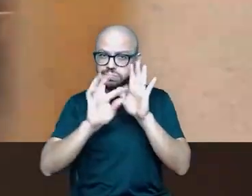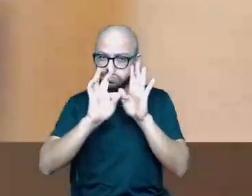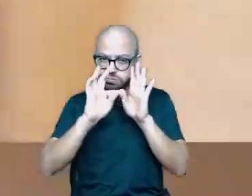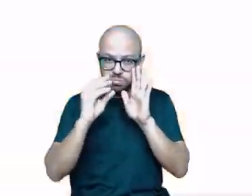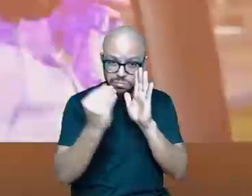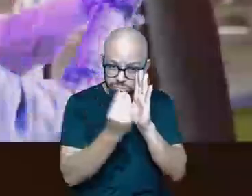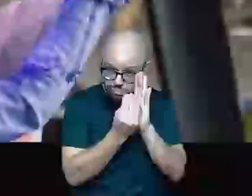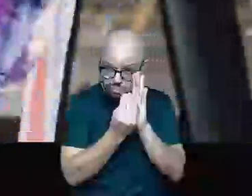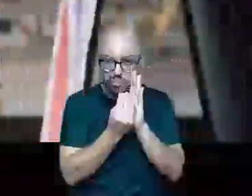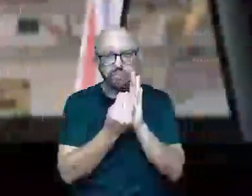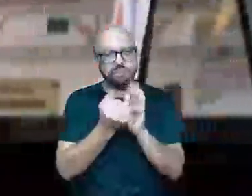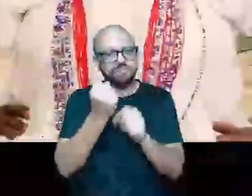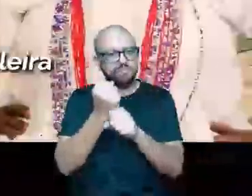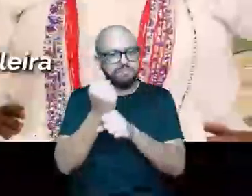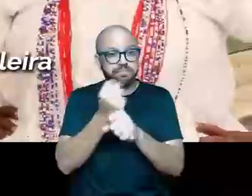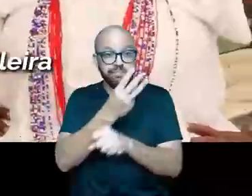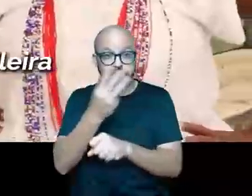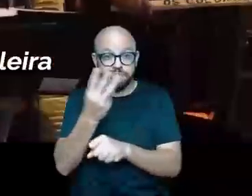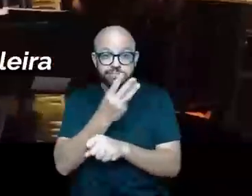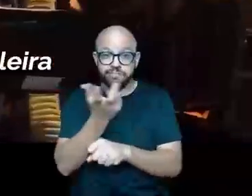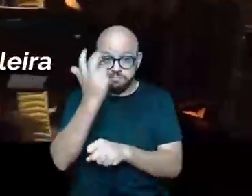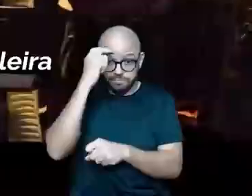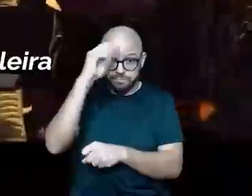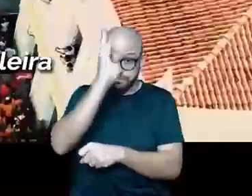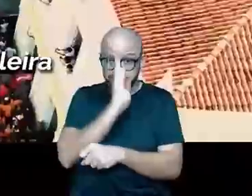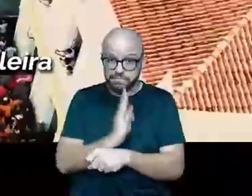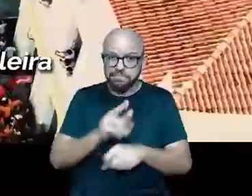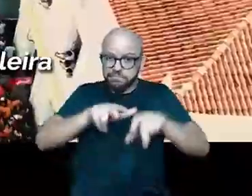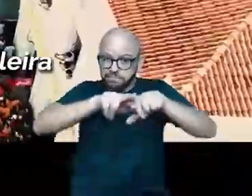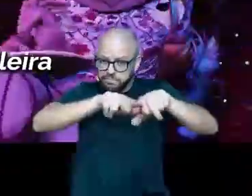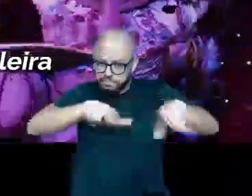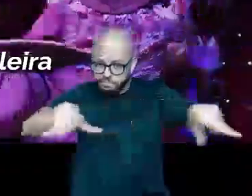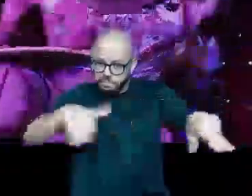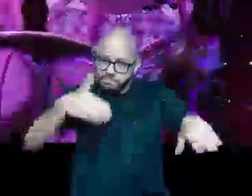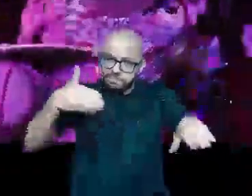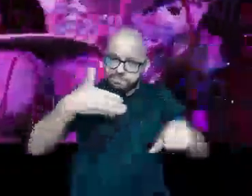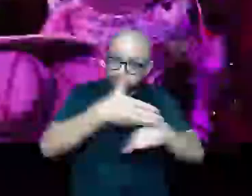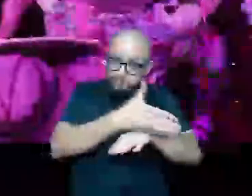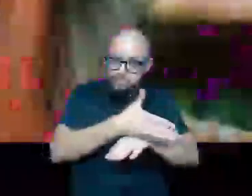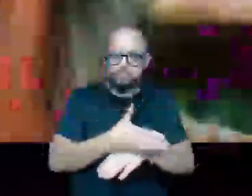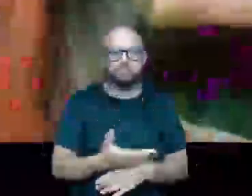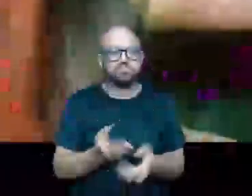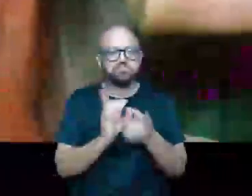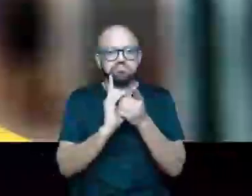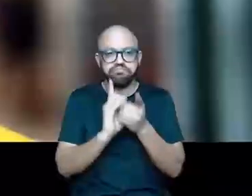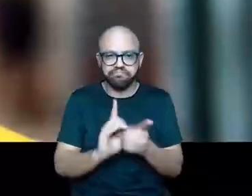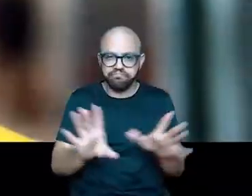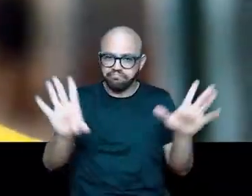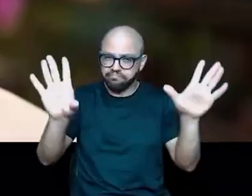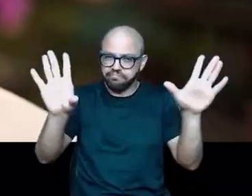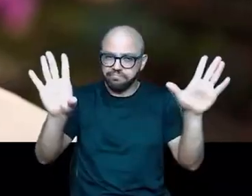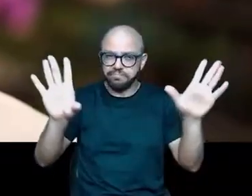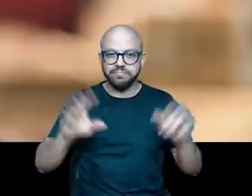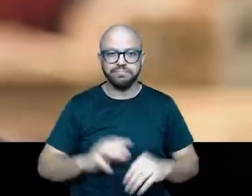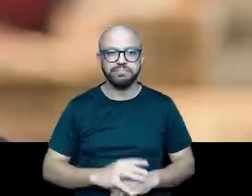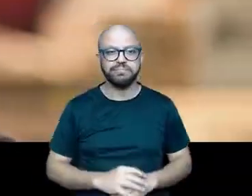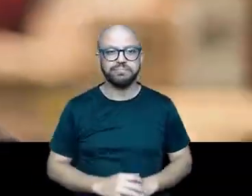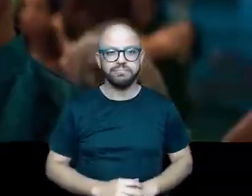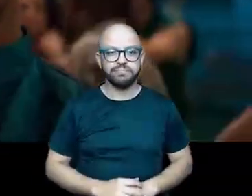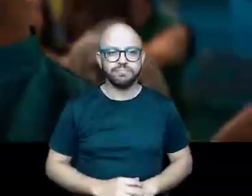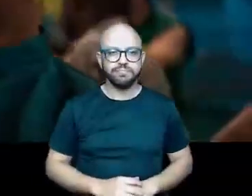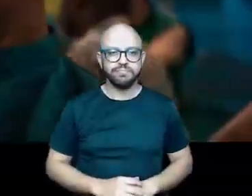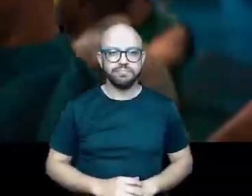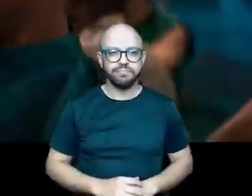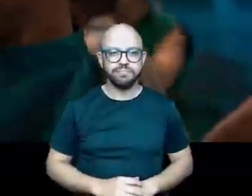vidas. Lei Rouanet, há 33 anos tornando a cultura brasileira mais plural, acessível e